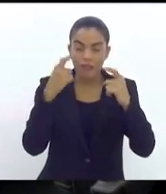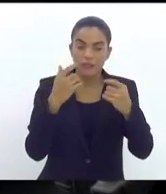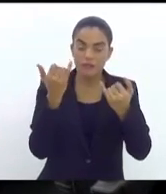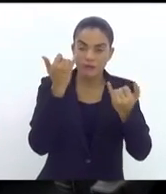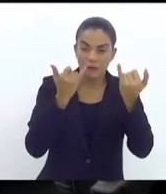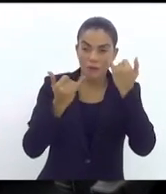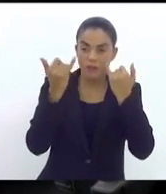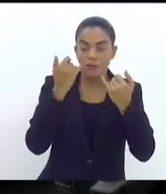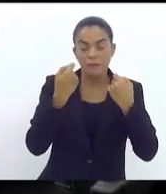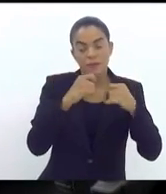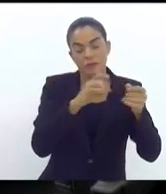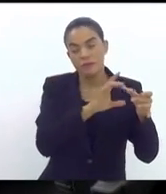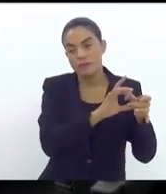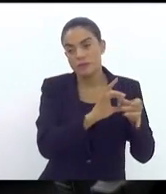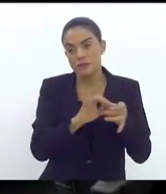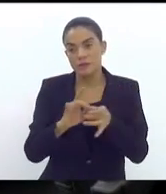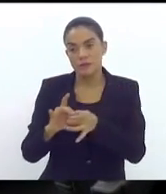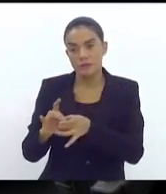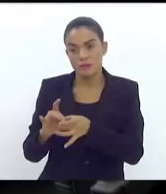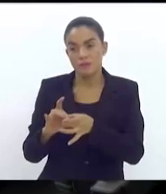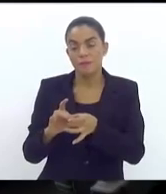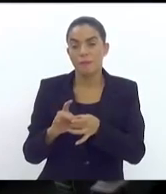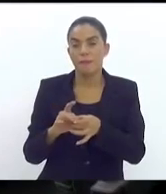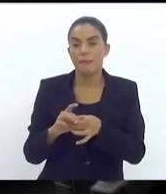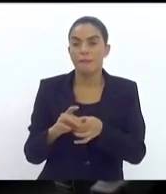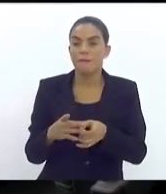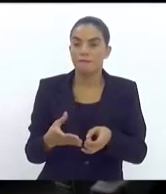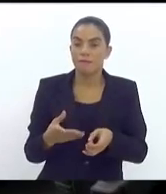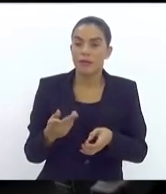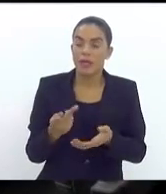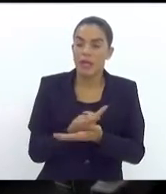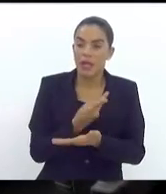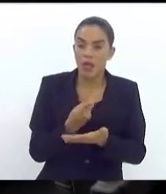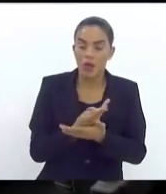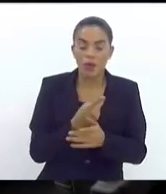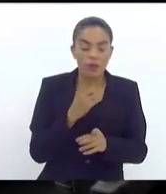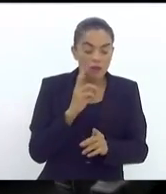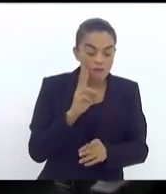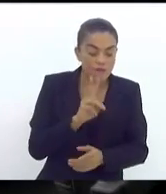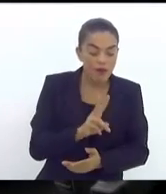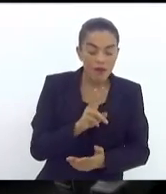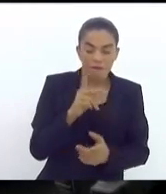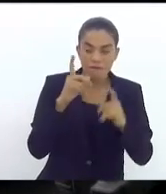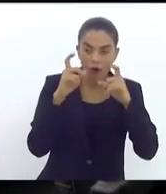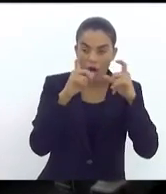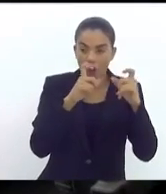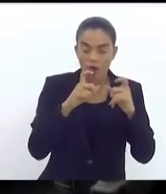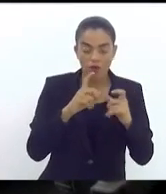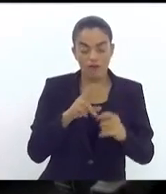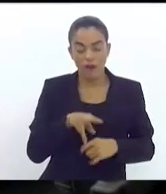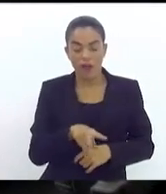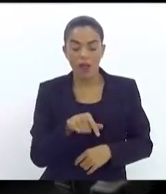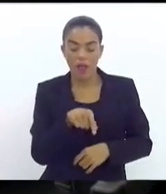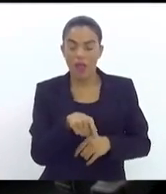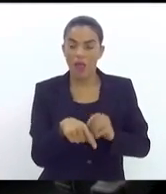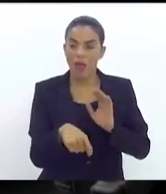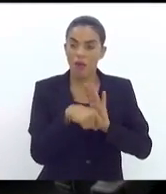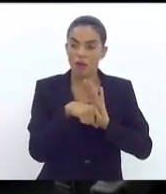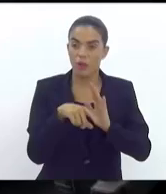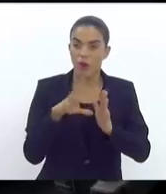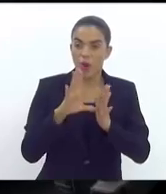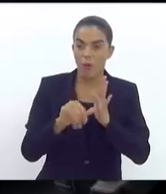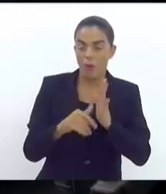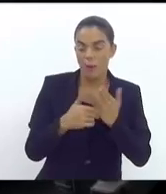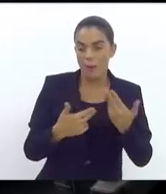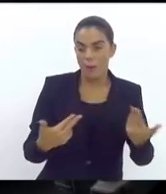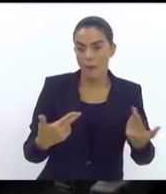para contextualizar os erros judiciários decorrentes de erro de reconhecimento de pessoas em nosso país. Mas vamos prosseguir. Eu